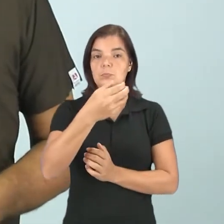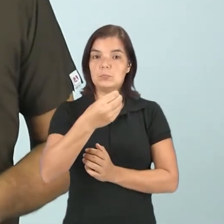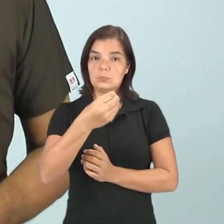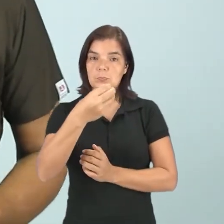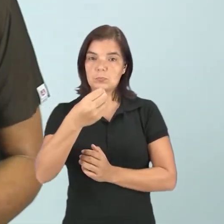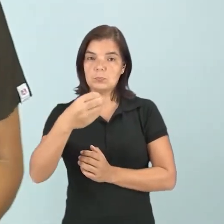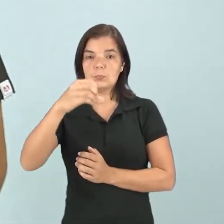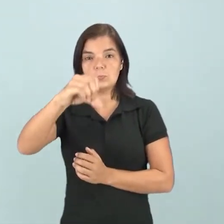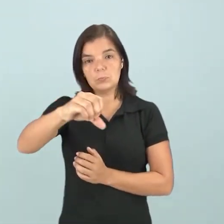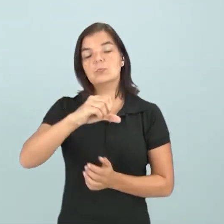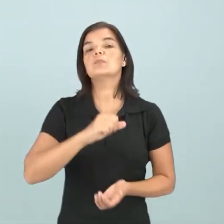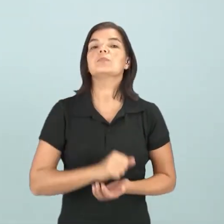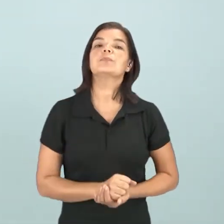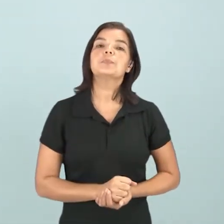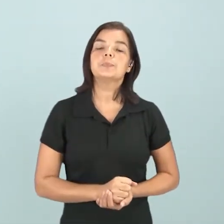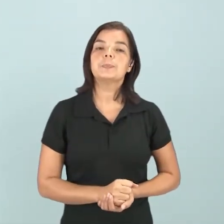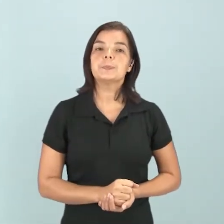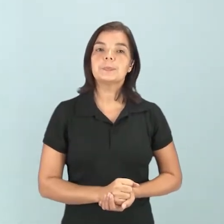2009, né?